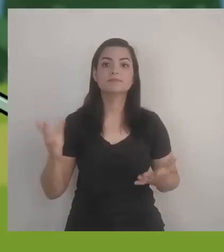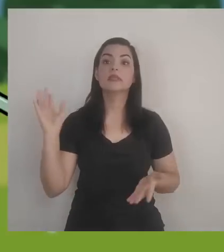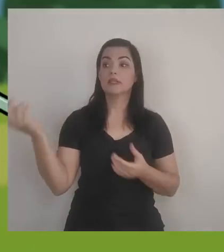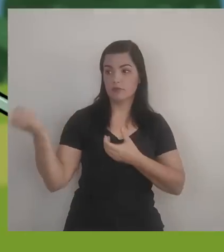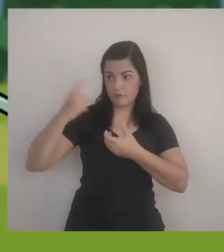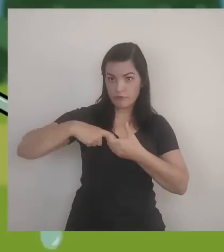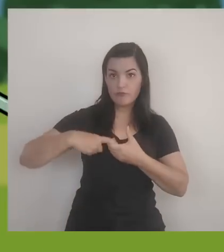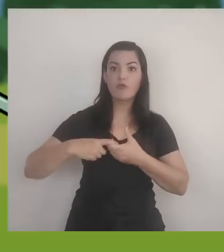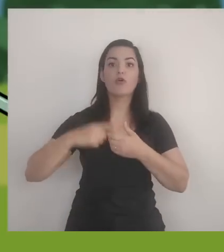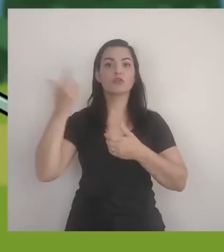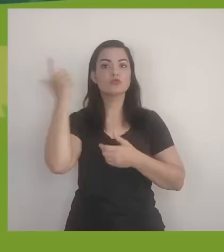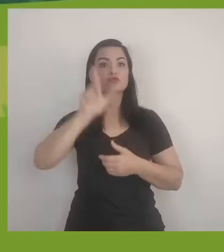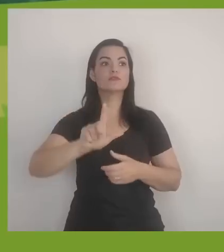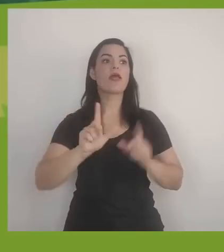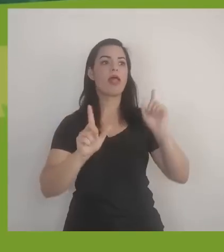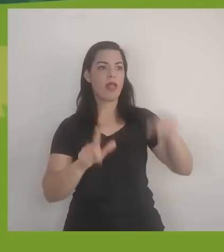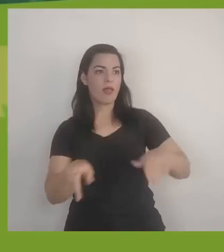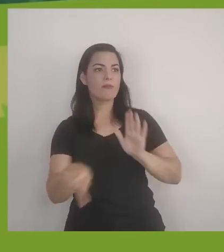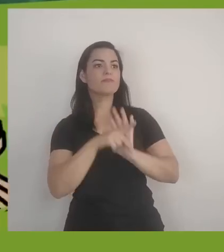aqui.